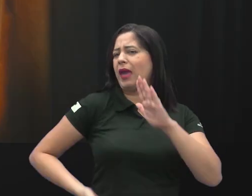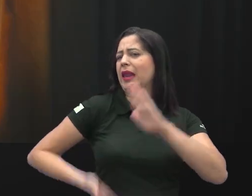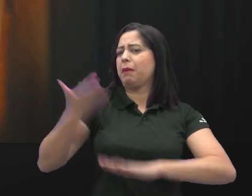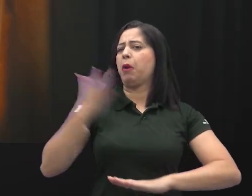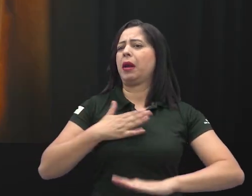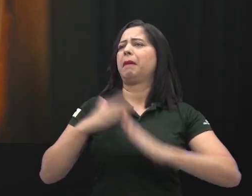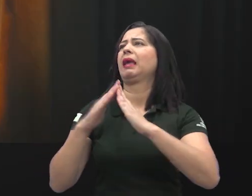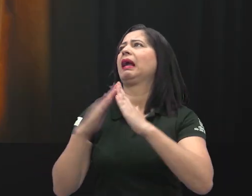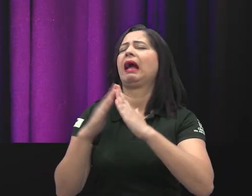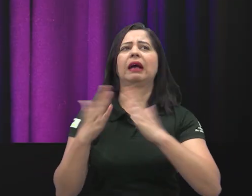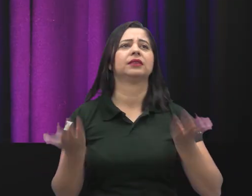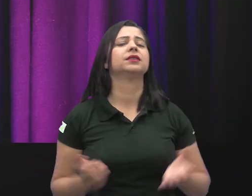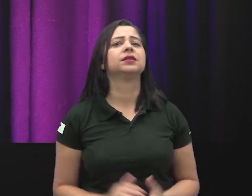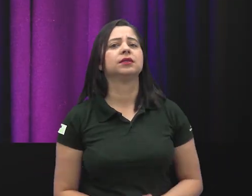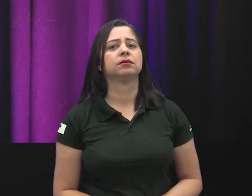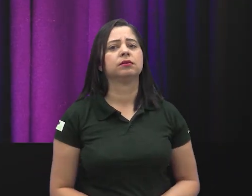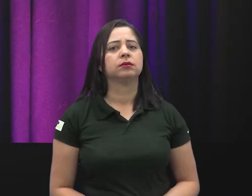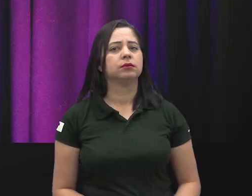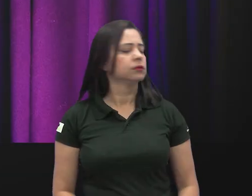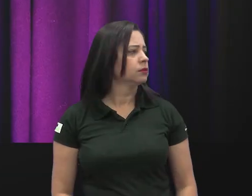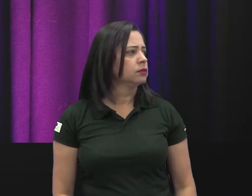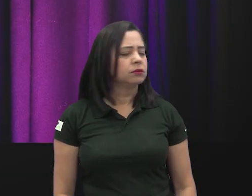Eu quero ir embora para minha casa.